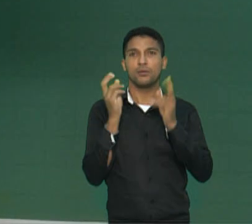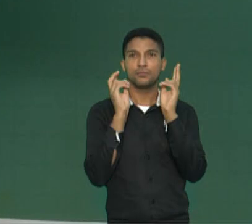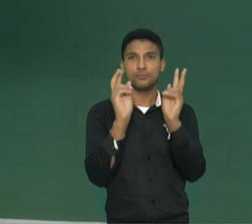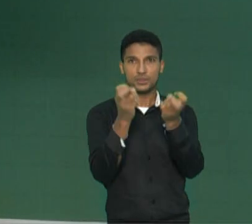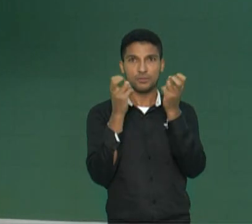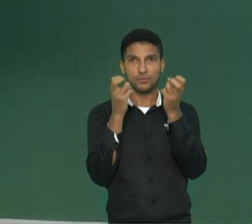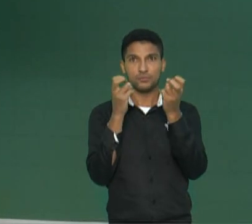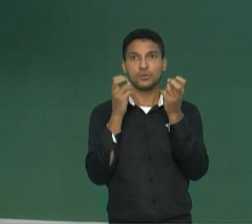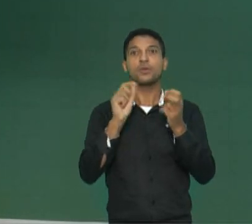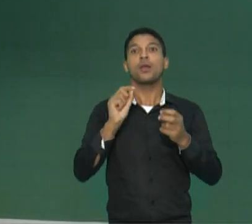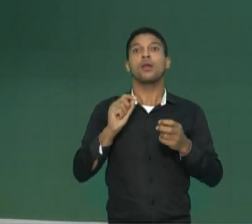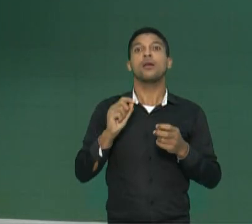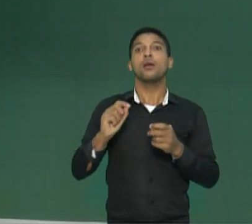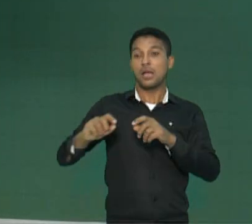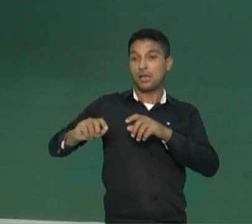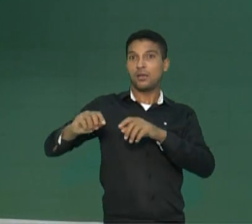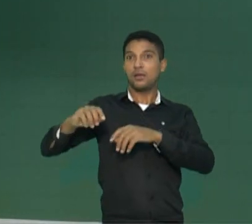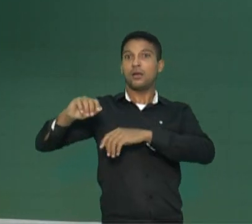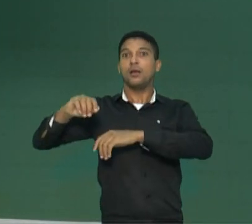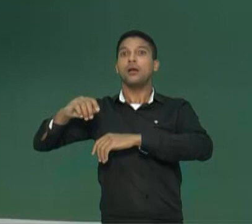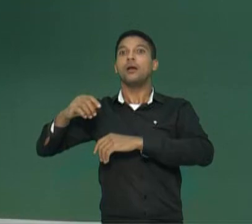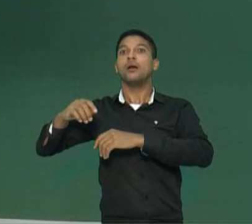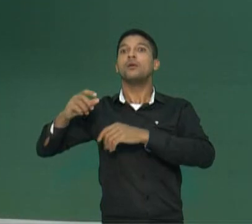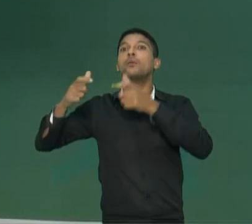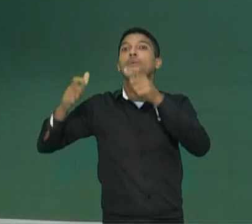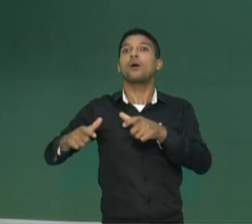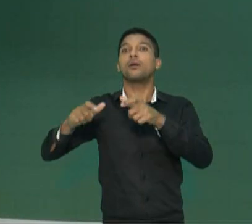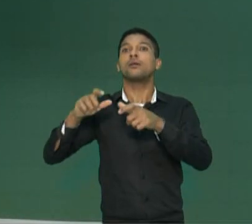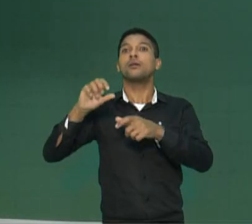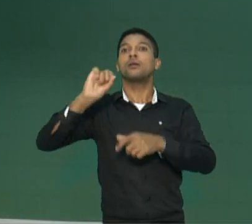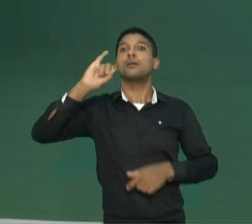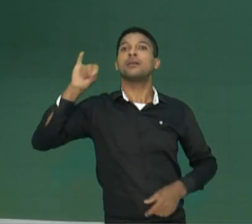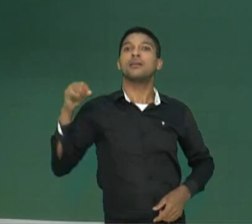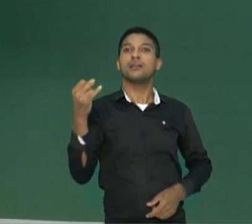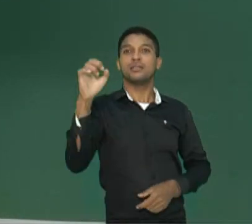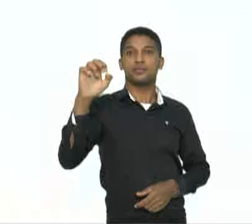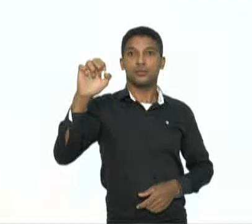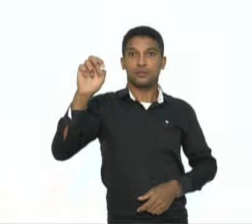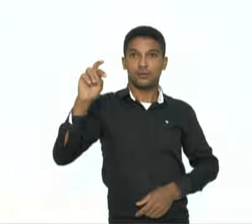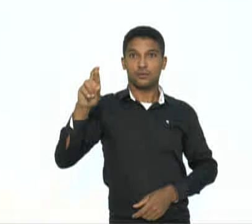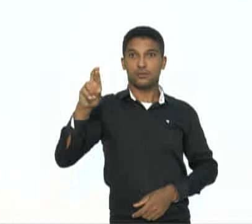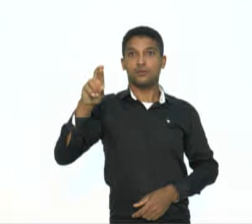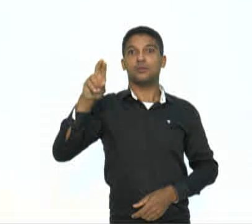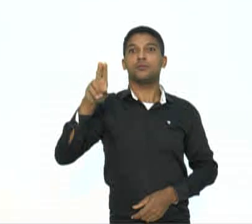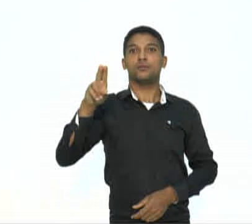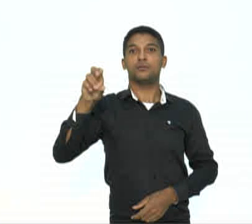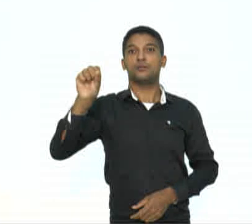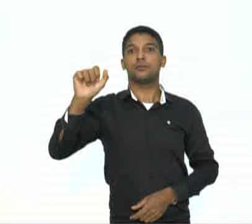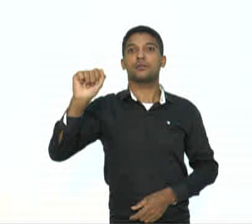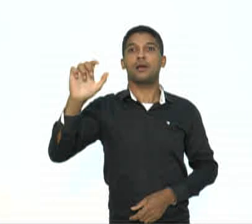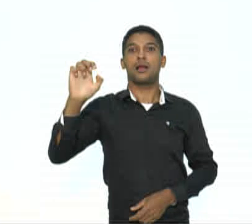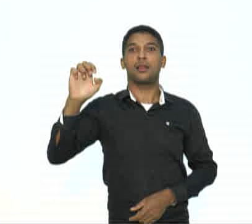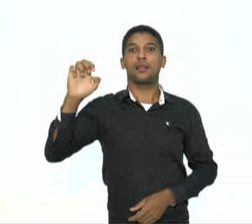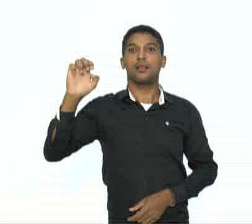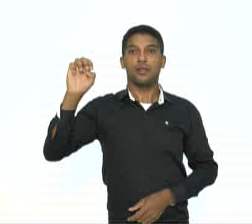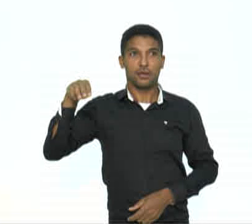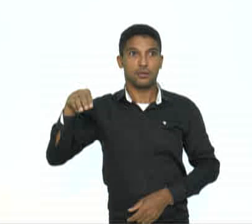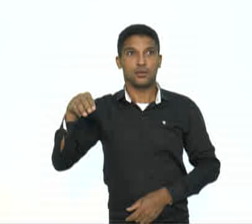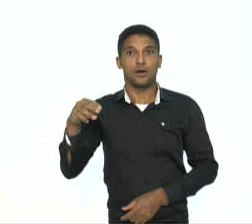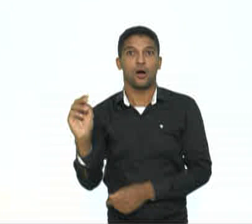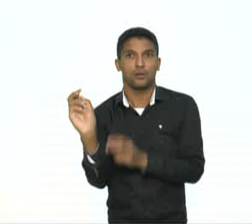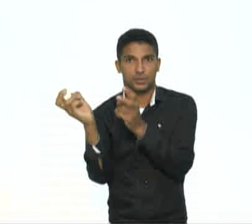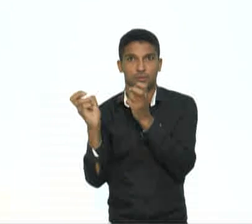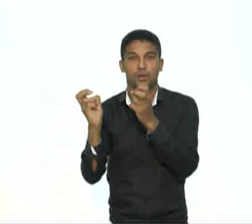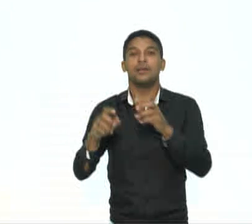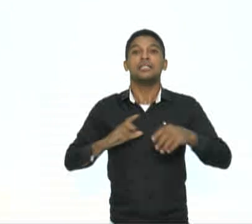do Oriente, que a gente falou tanto? Ela estava lá para aqueles lados. Por consequência, durante as 8 cruzadas, muitas terras foram conquistadas e